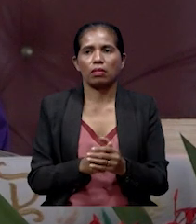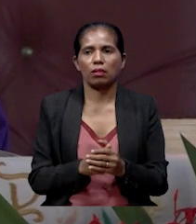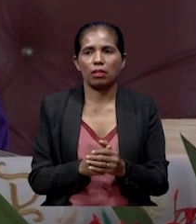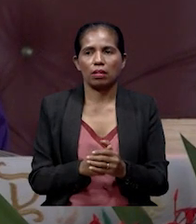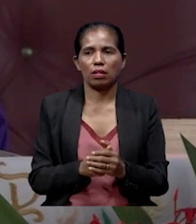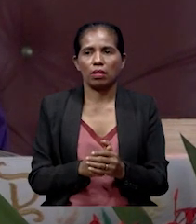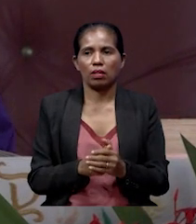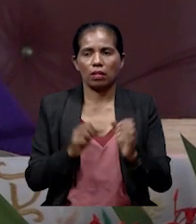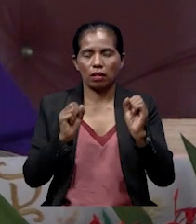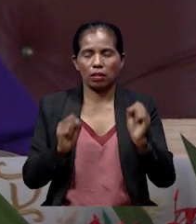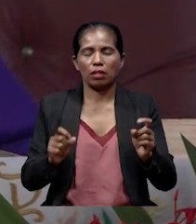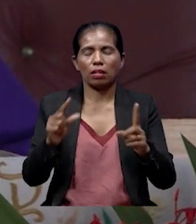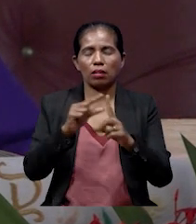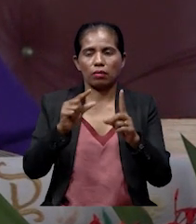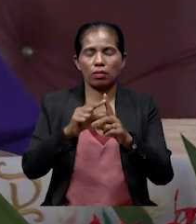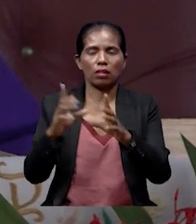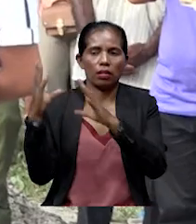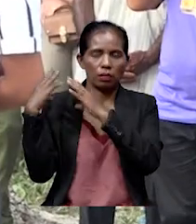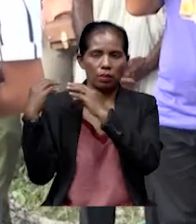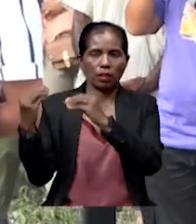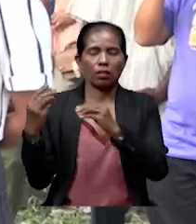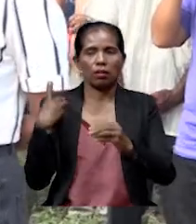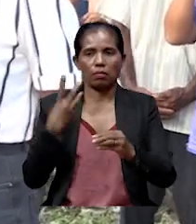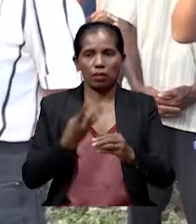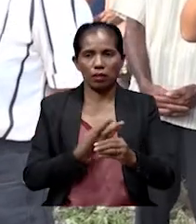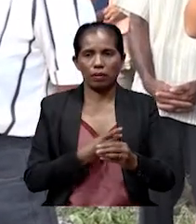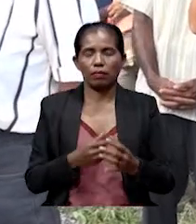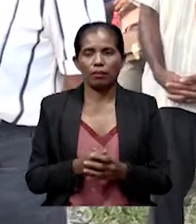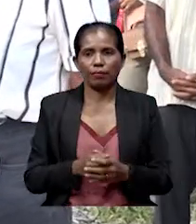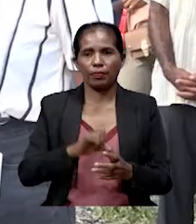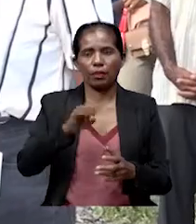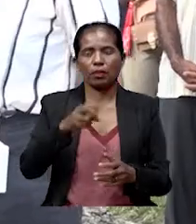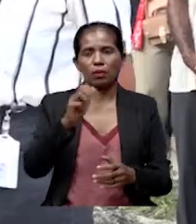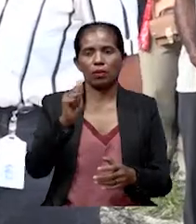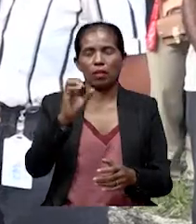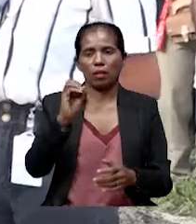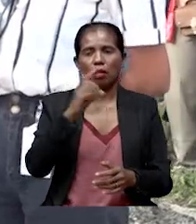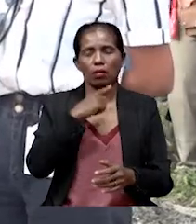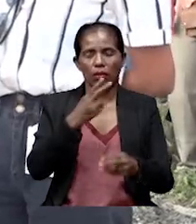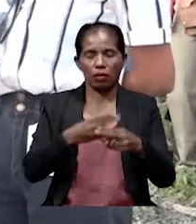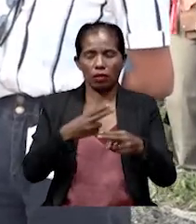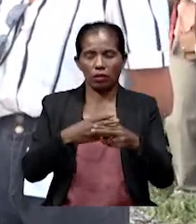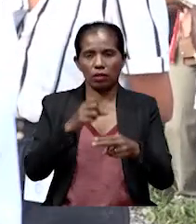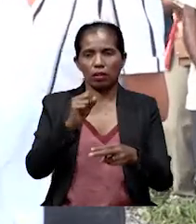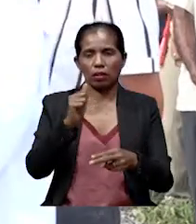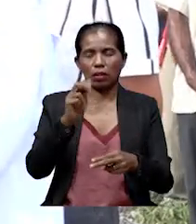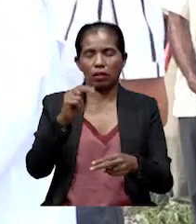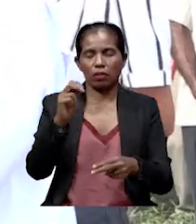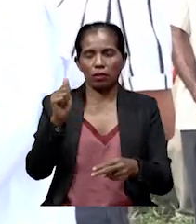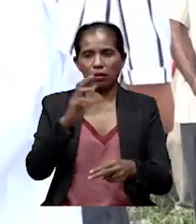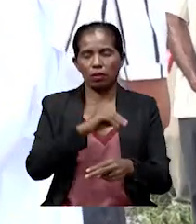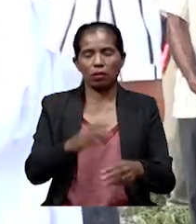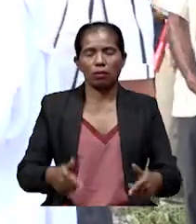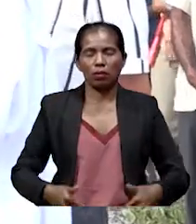Lefua Esperança, Bahia. Saudoso João Bosco Cárceres honaran código saunar moris iha laklo